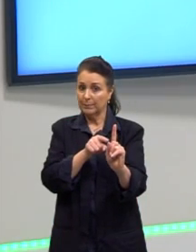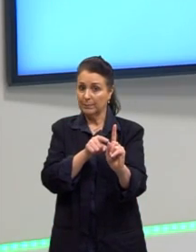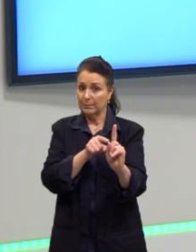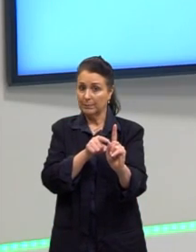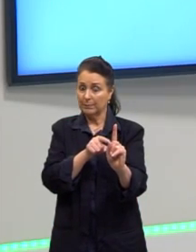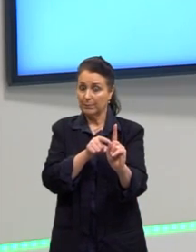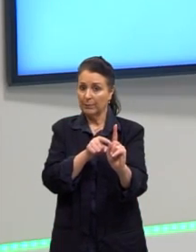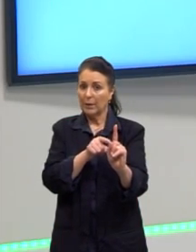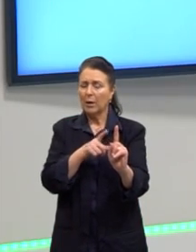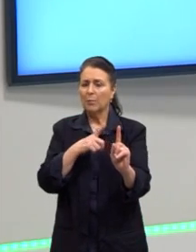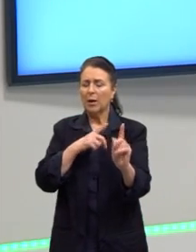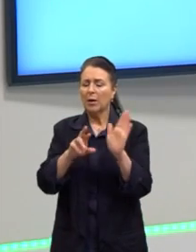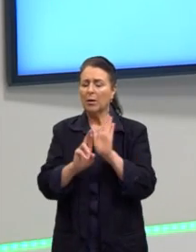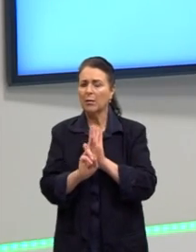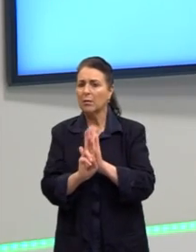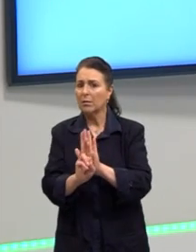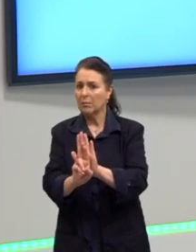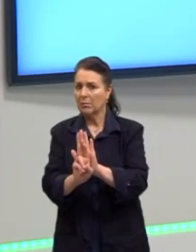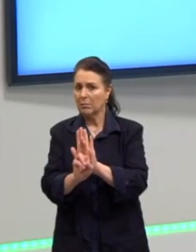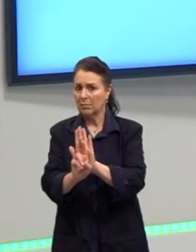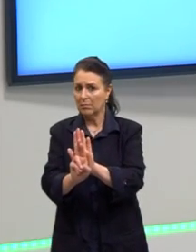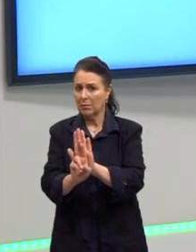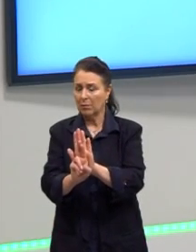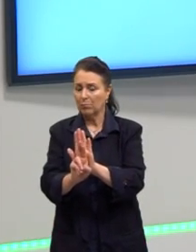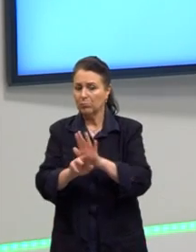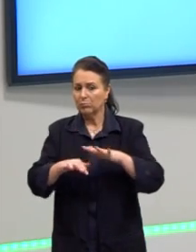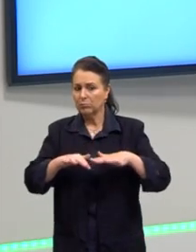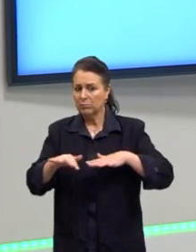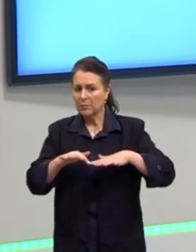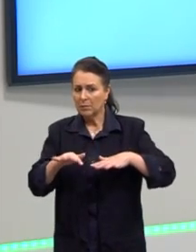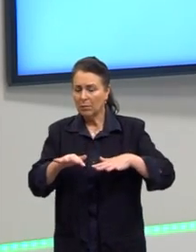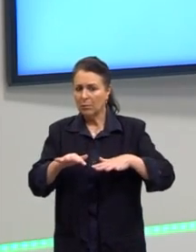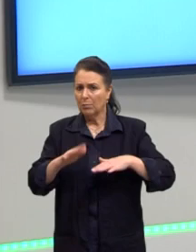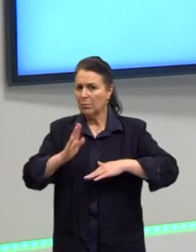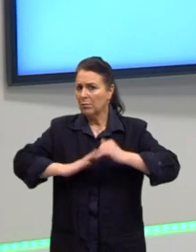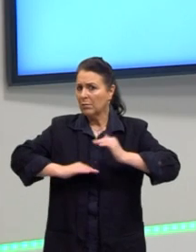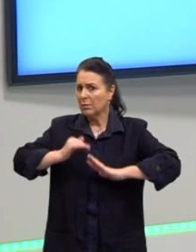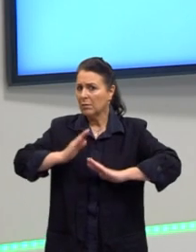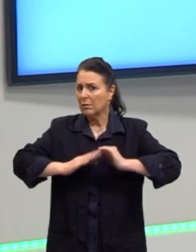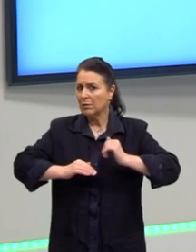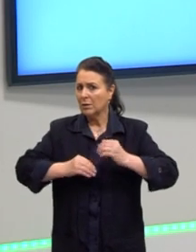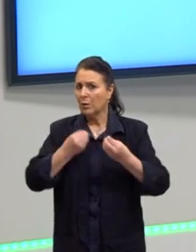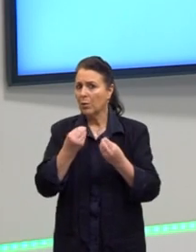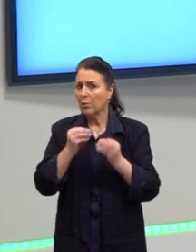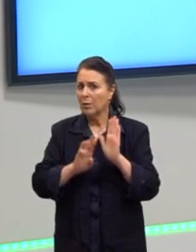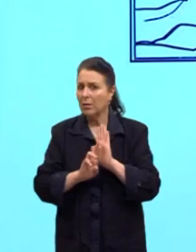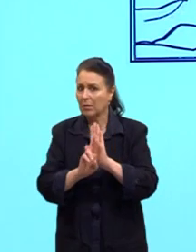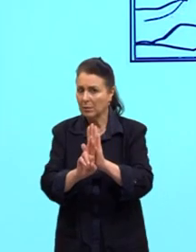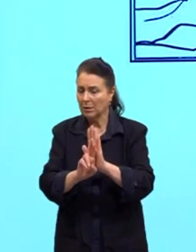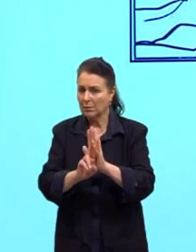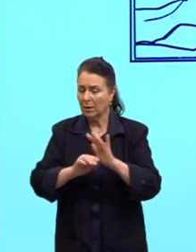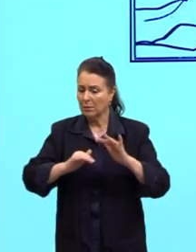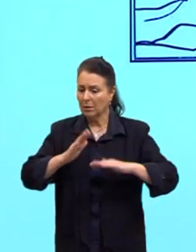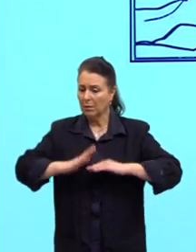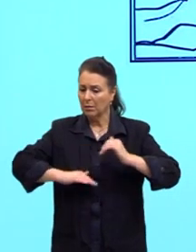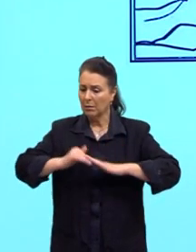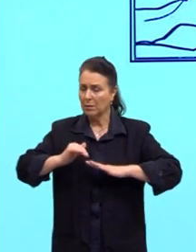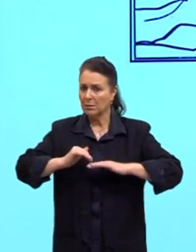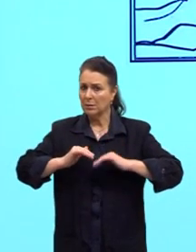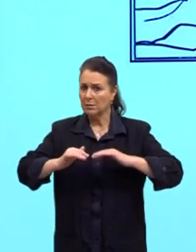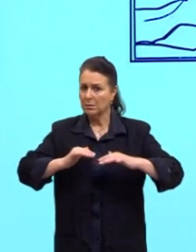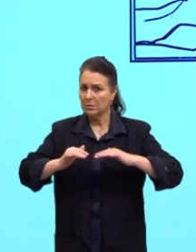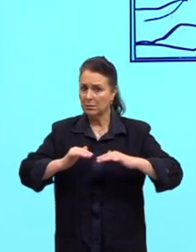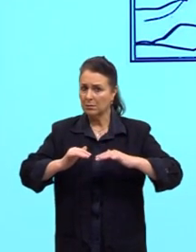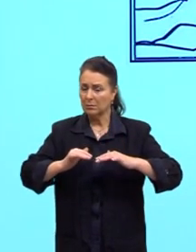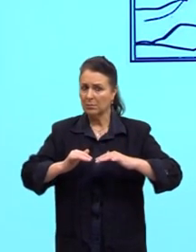para representar uma ação Então como é que ela representa essa ação de se fazer